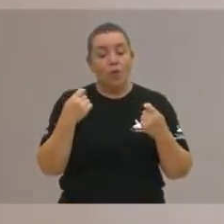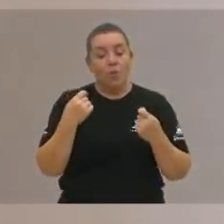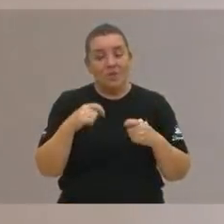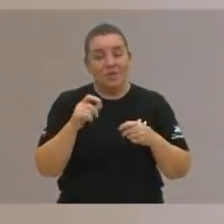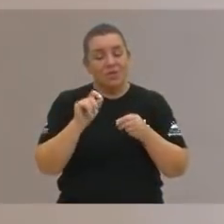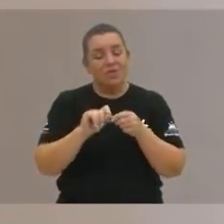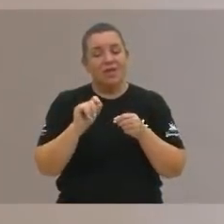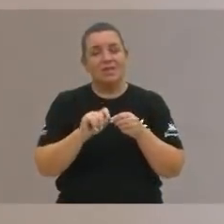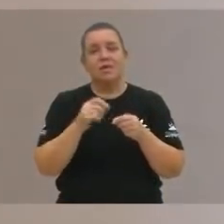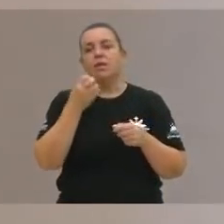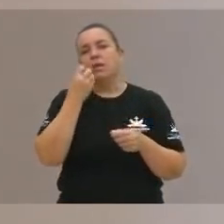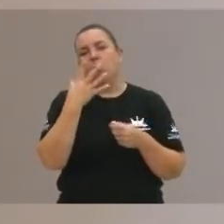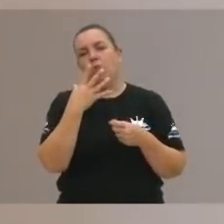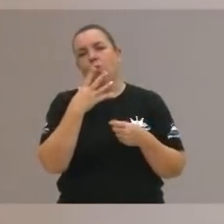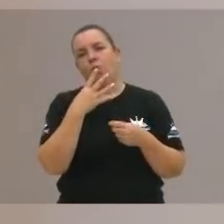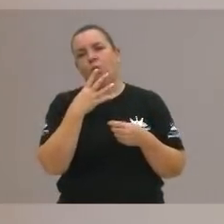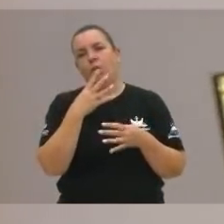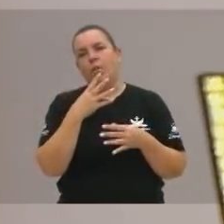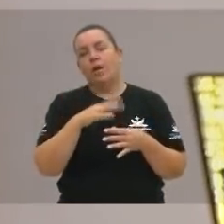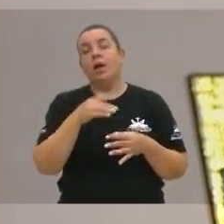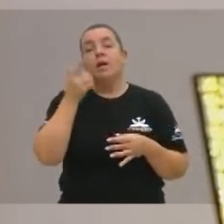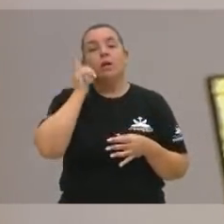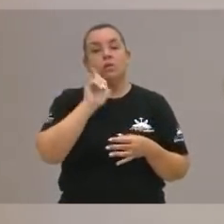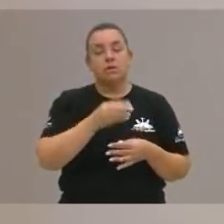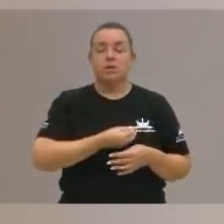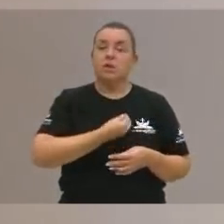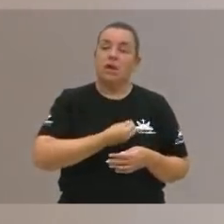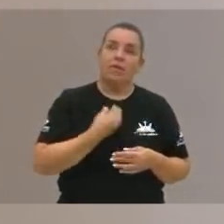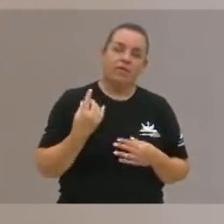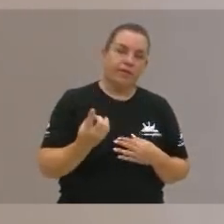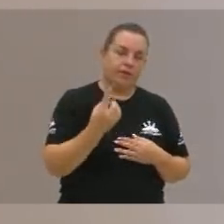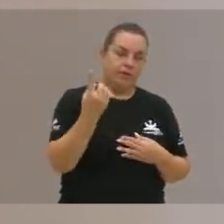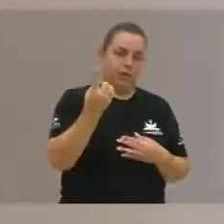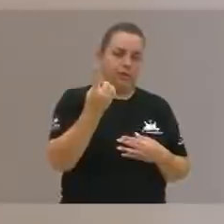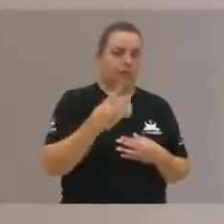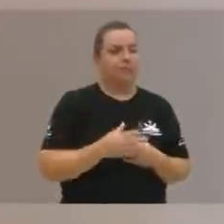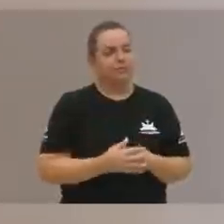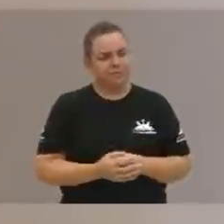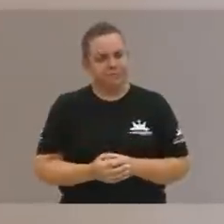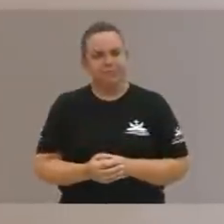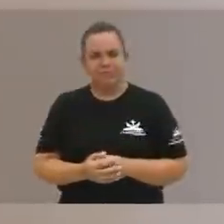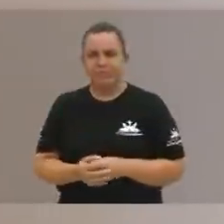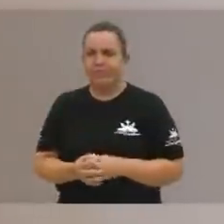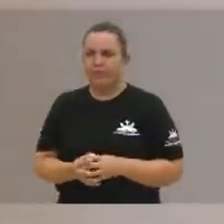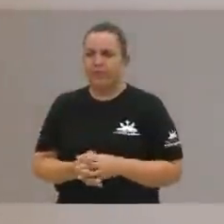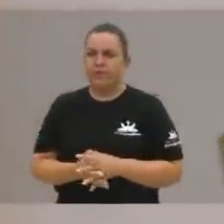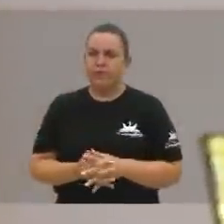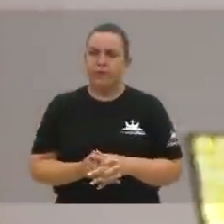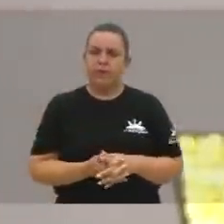que fazer de bom para possuir a vida eterna